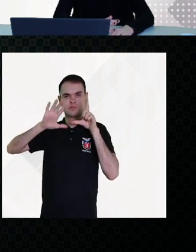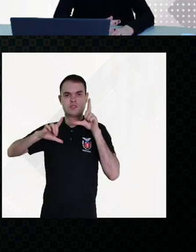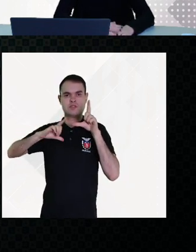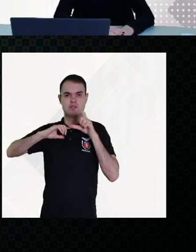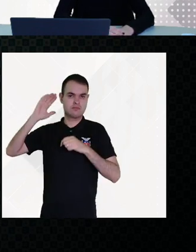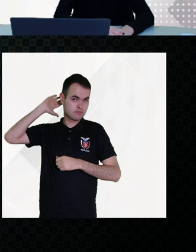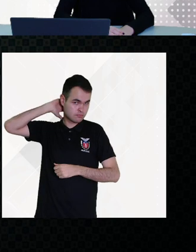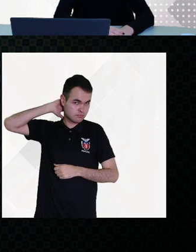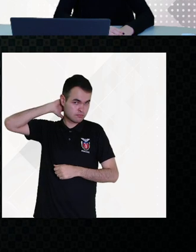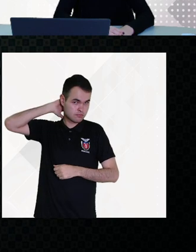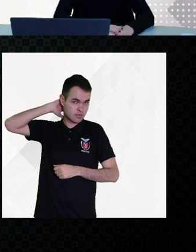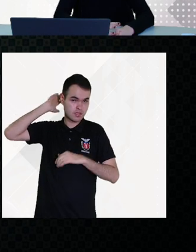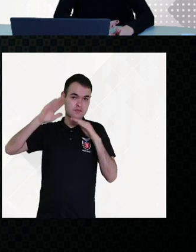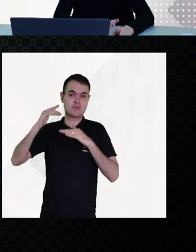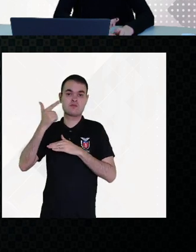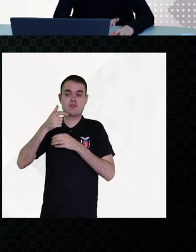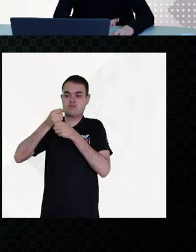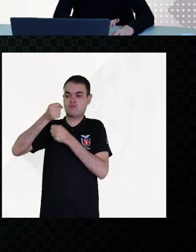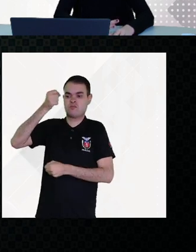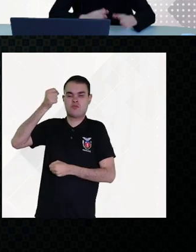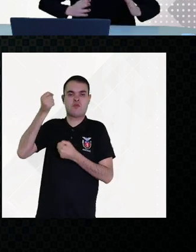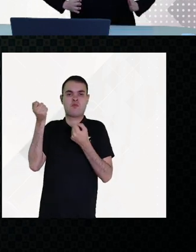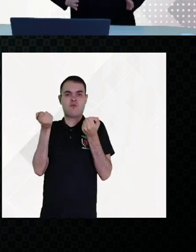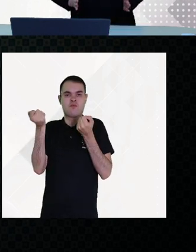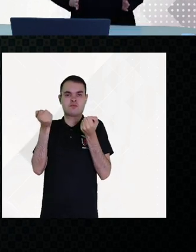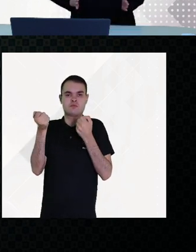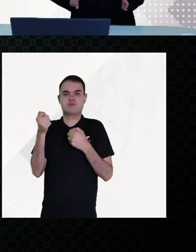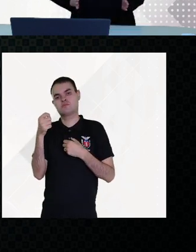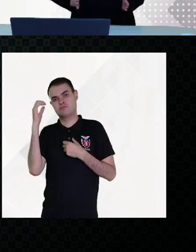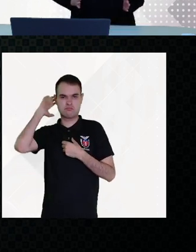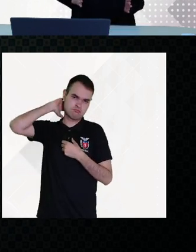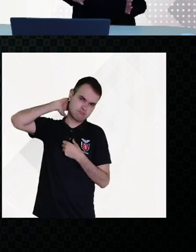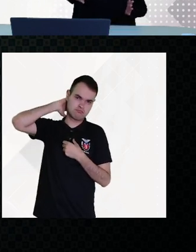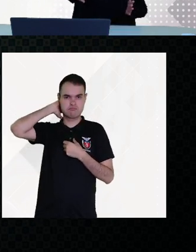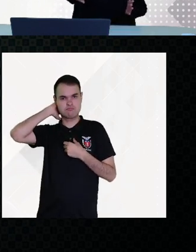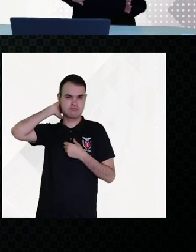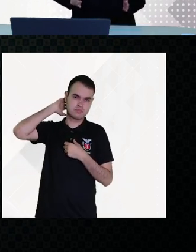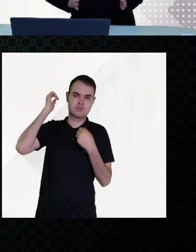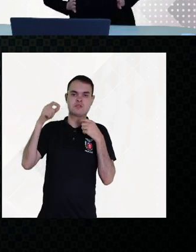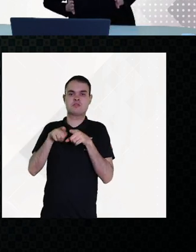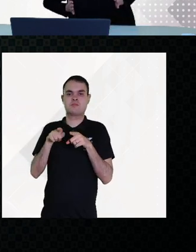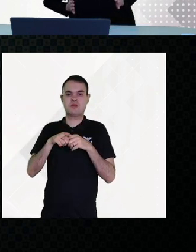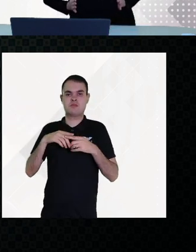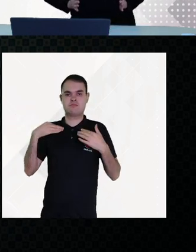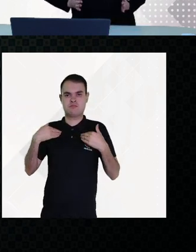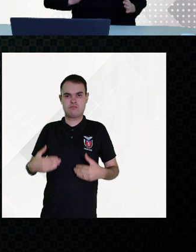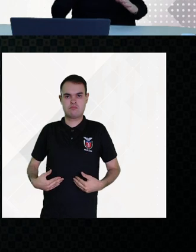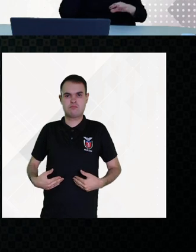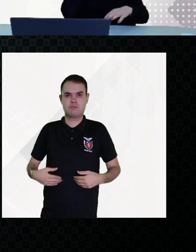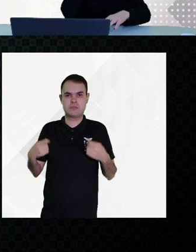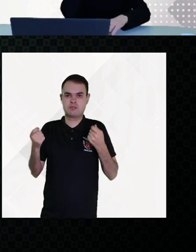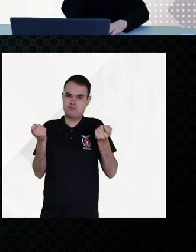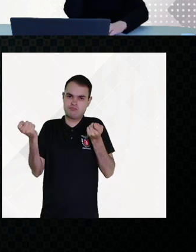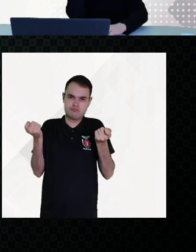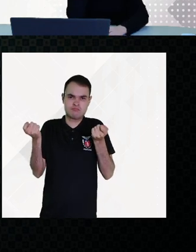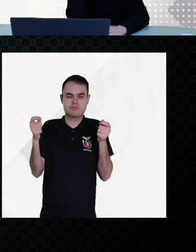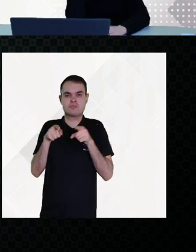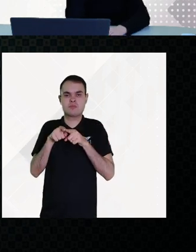tem um controle cervical, um apoio de tronco, porque ele pode ter dificuldade de se manter na